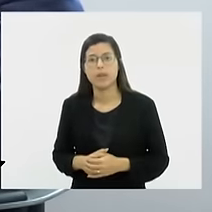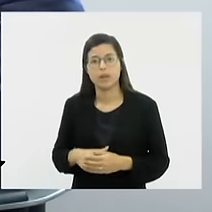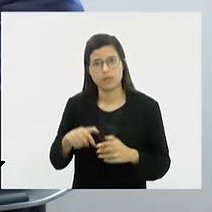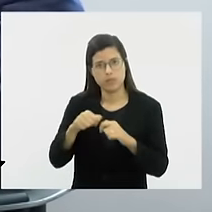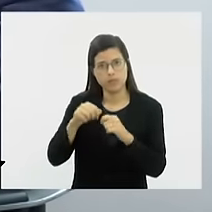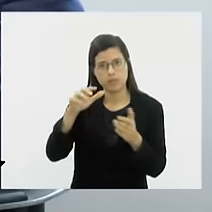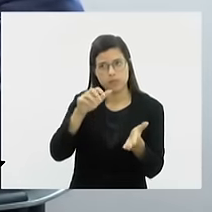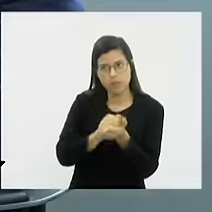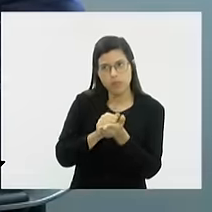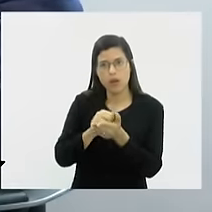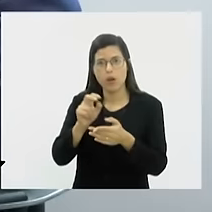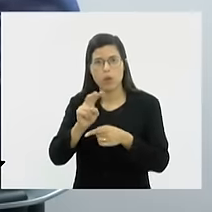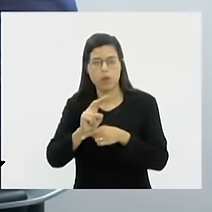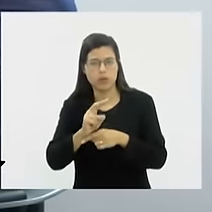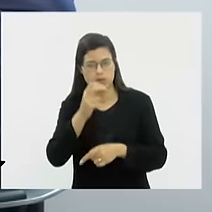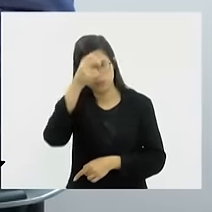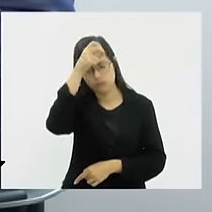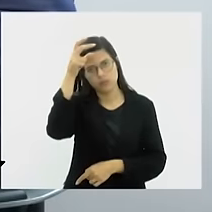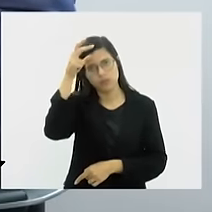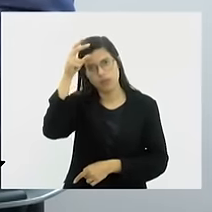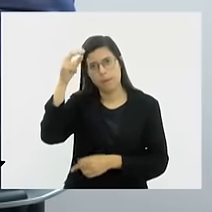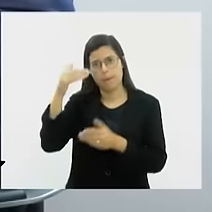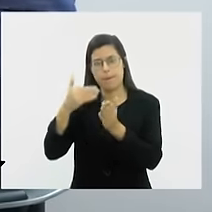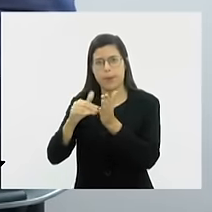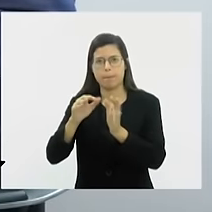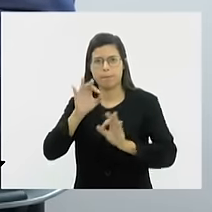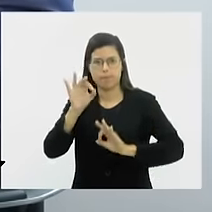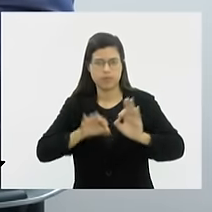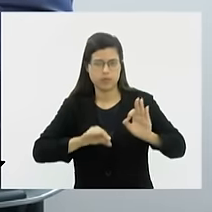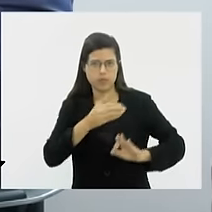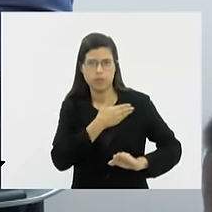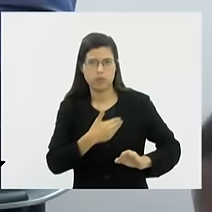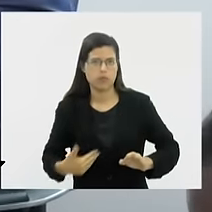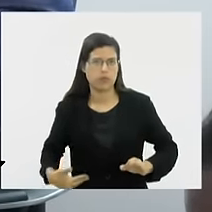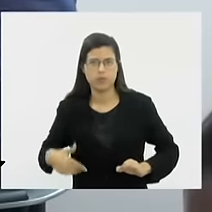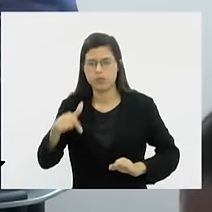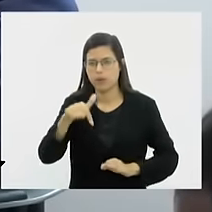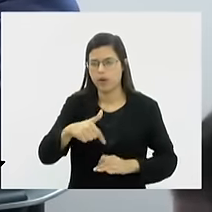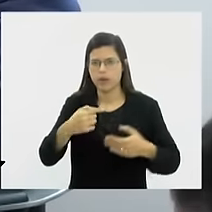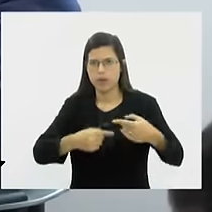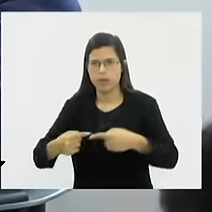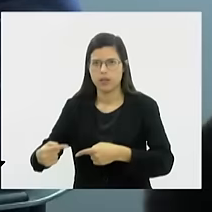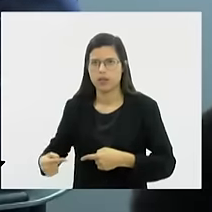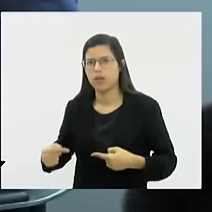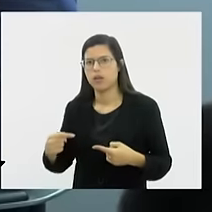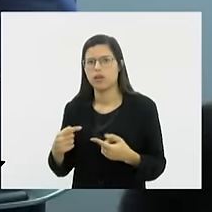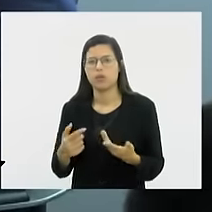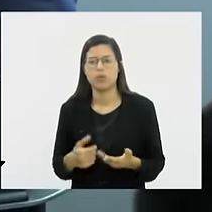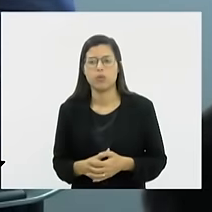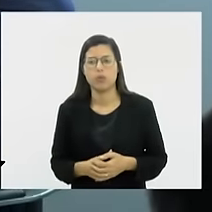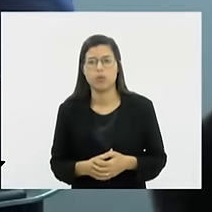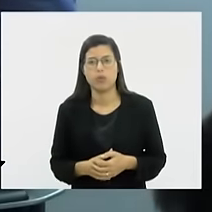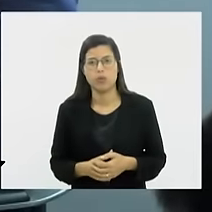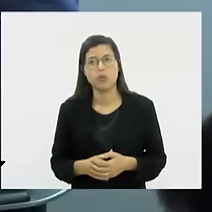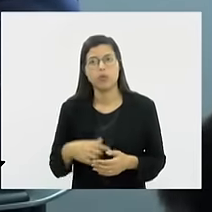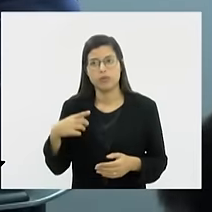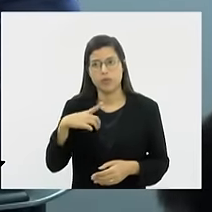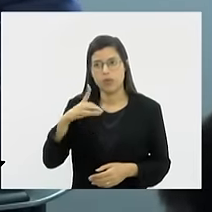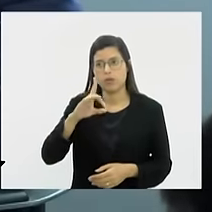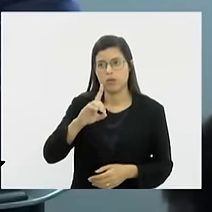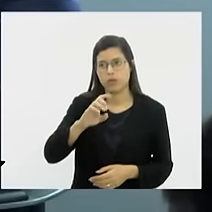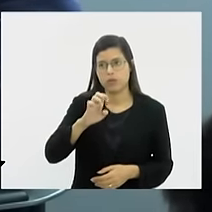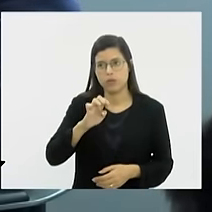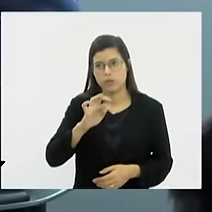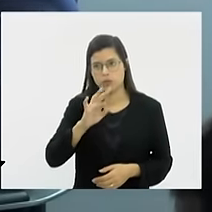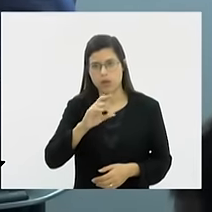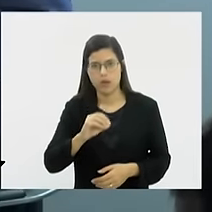Municipal e a Secretaria de Ordem Pública não estão aqui agora debatendo. Está aqui o Detro, confrontando. Eu sei